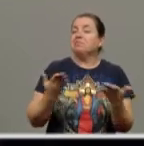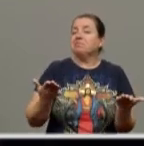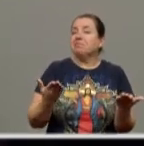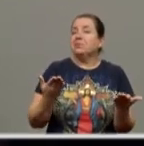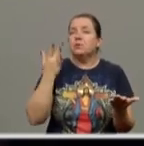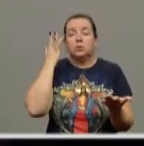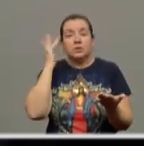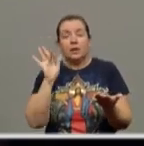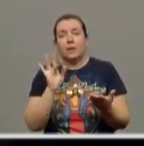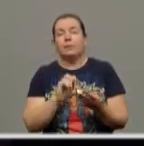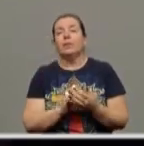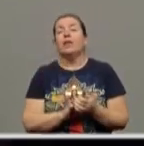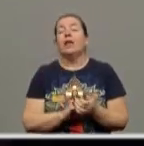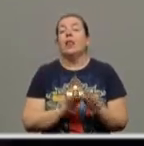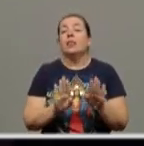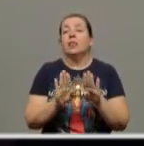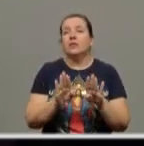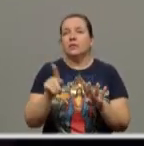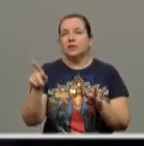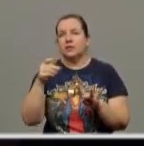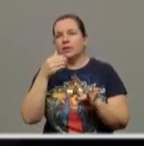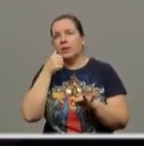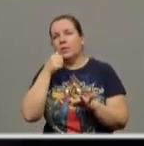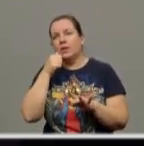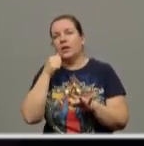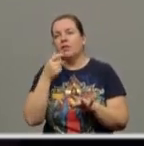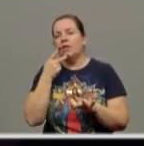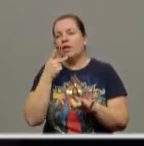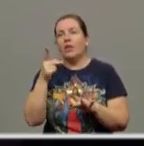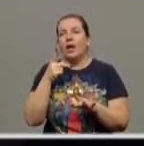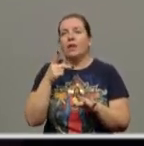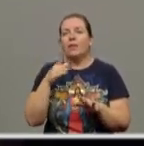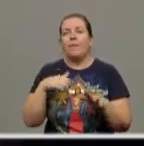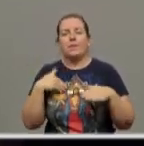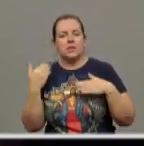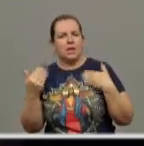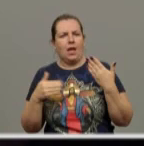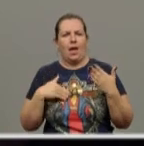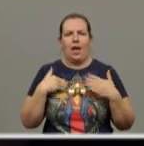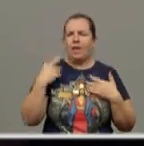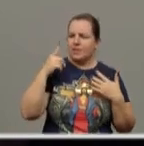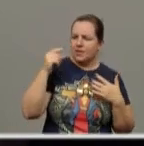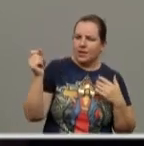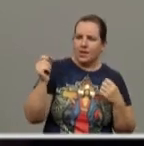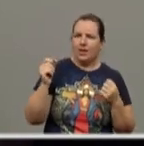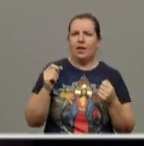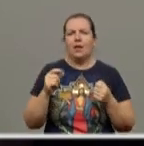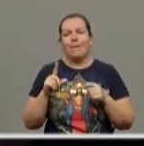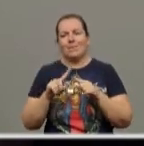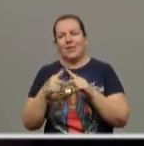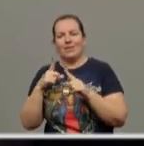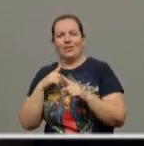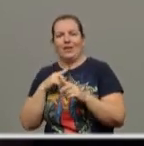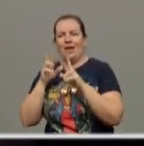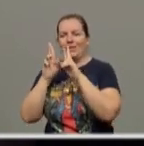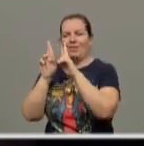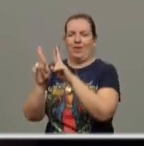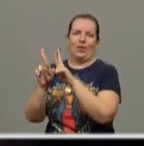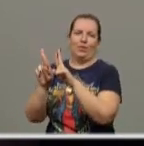ela, a menina, talvez até falar, não, vamos sair, vamos passear. A gente ia, mas com todo respeito,